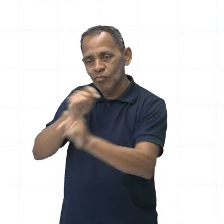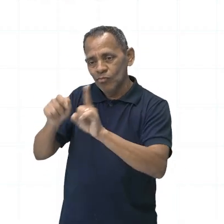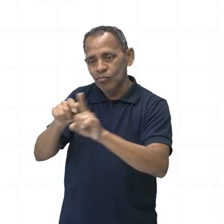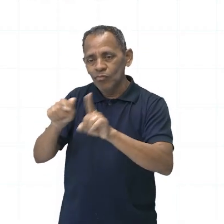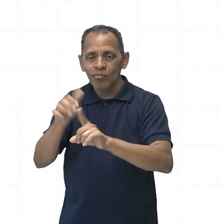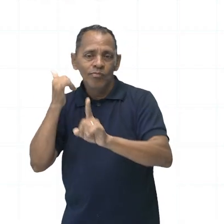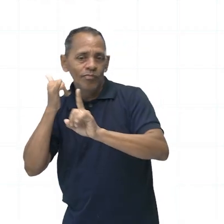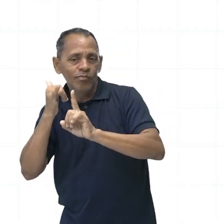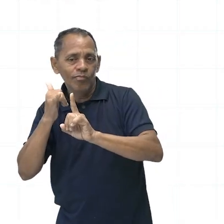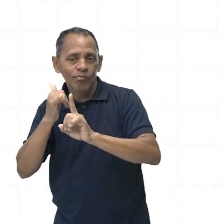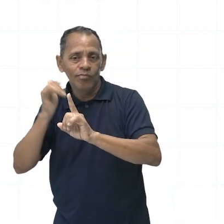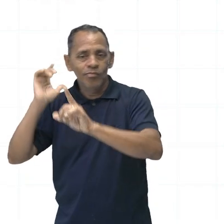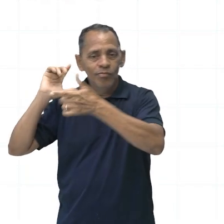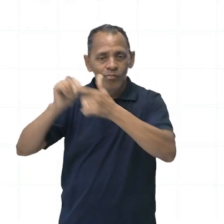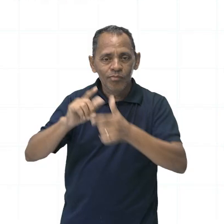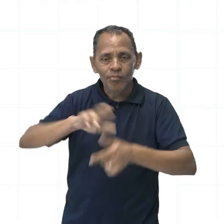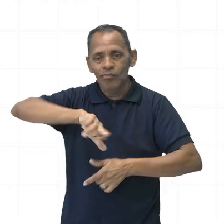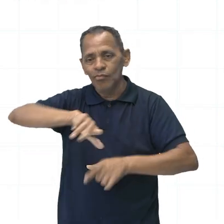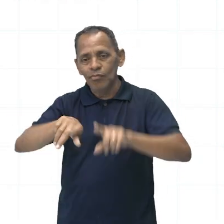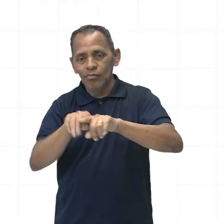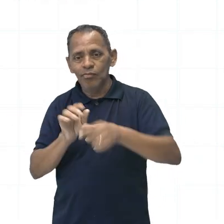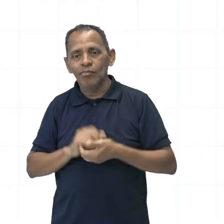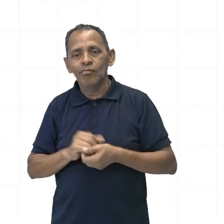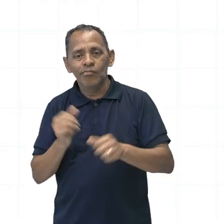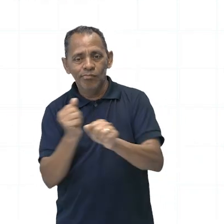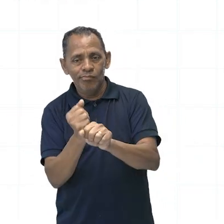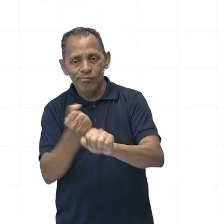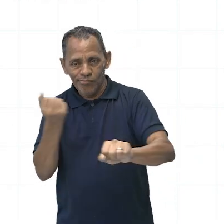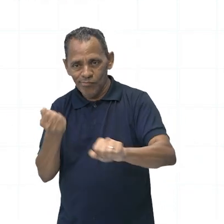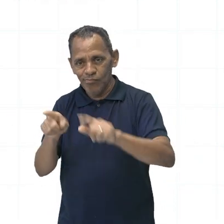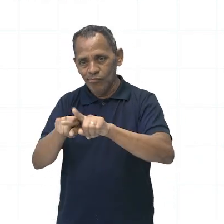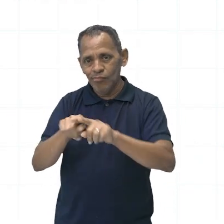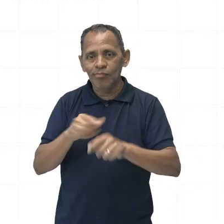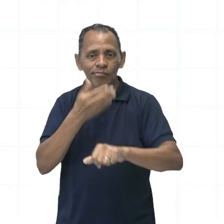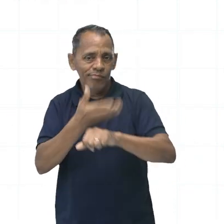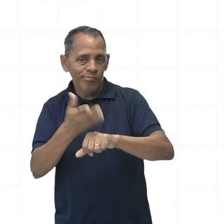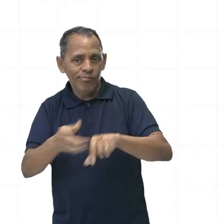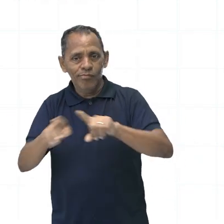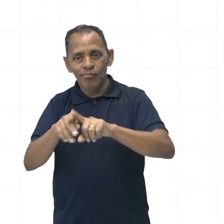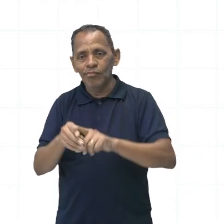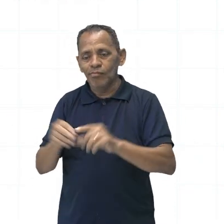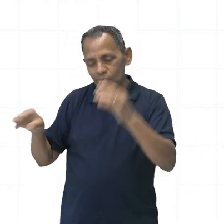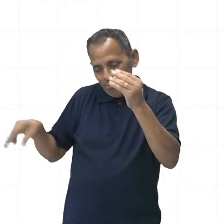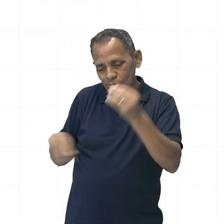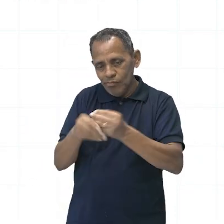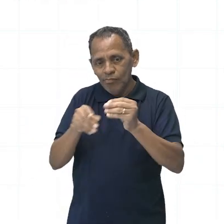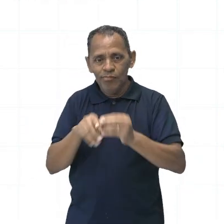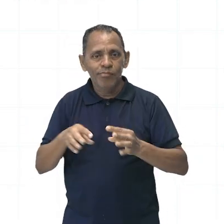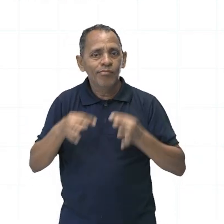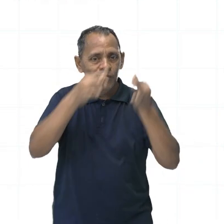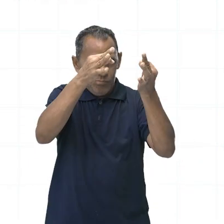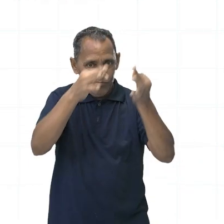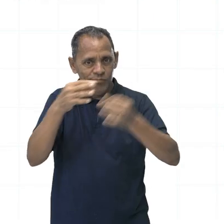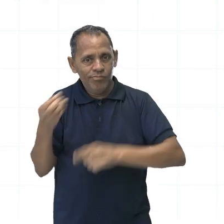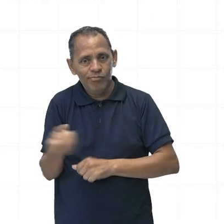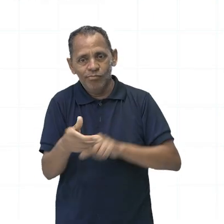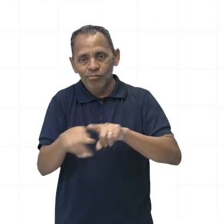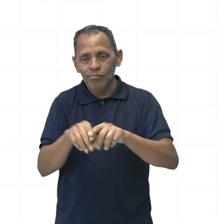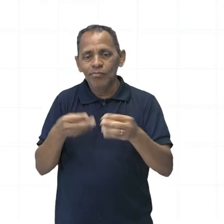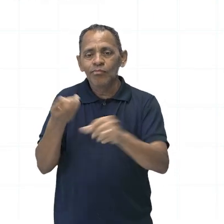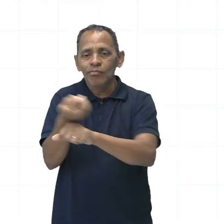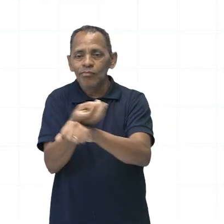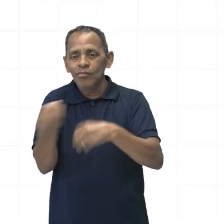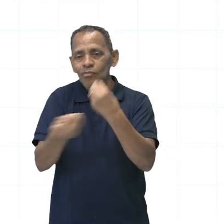formas narrativas não tradicionais, quebrando convenções e incorporando novas tecnologias, busca